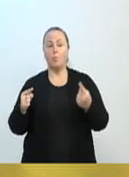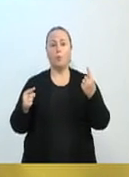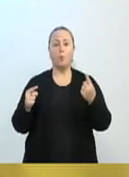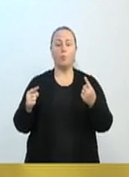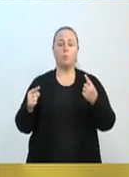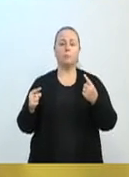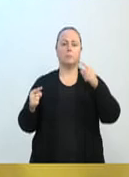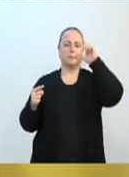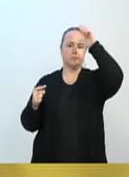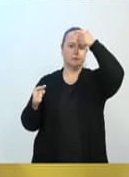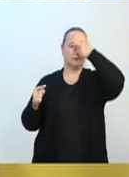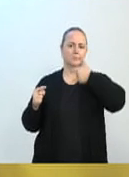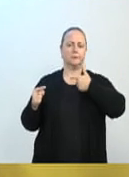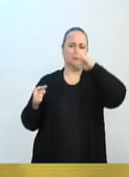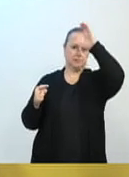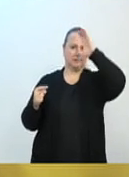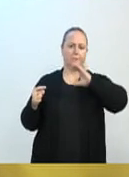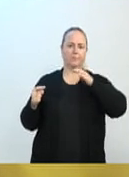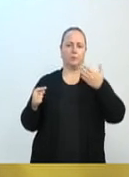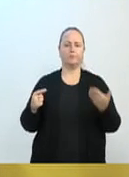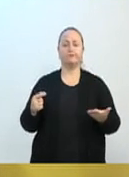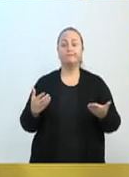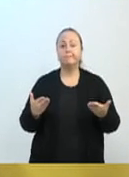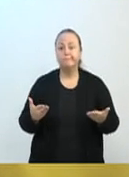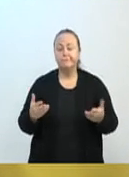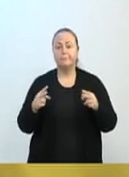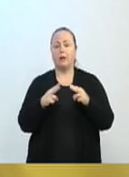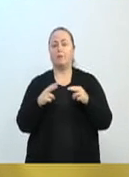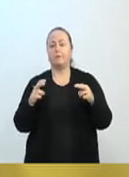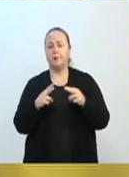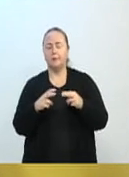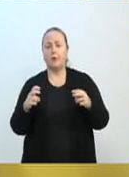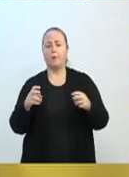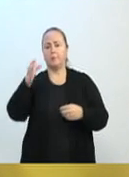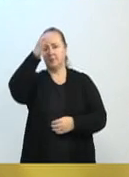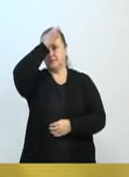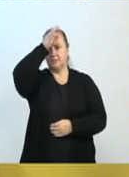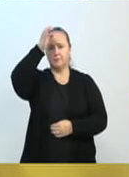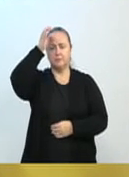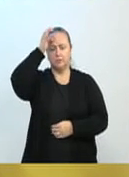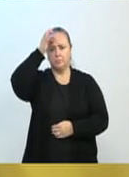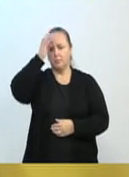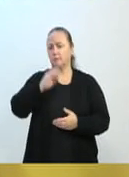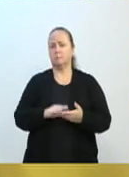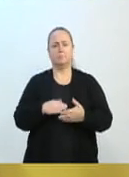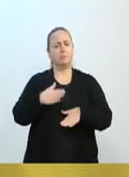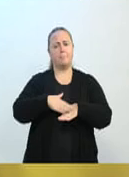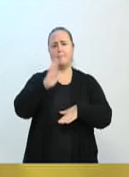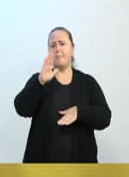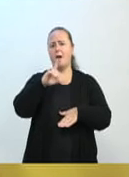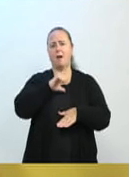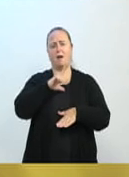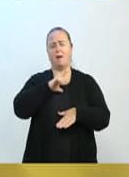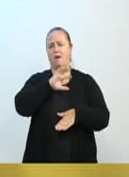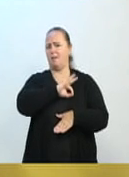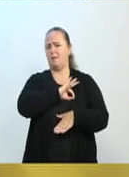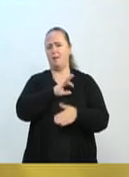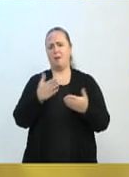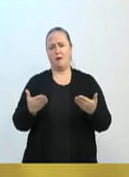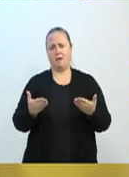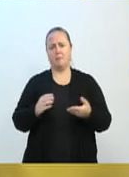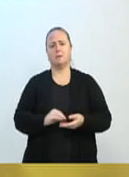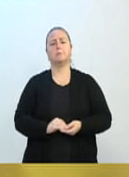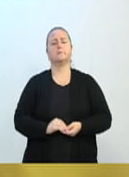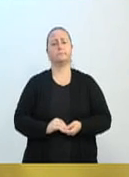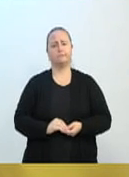civil enquanto Florianópolis Criciúma tubarão Joinville é uma média de 400 habitantes para um policial então é